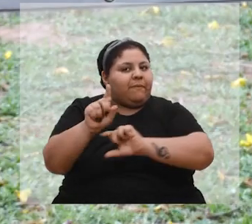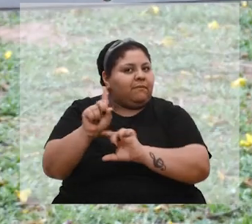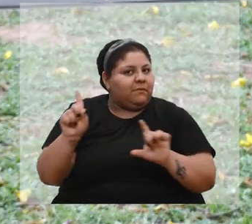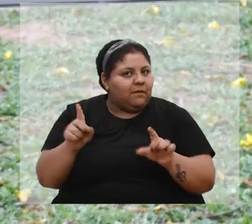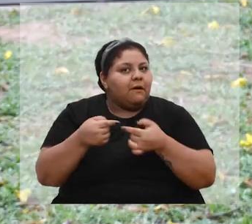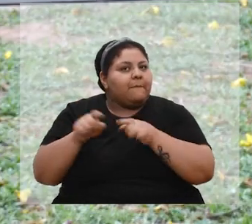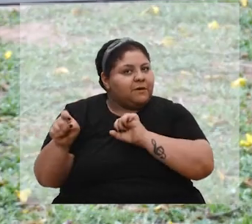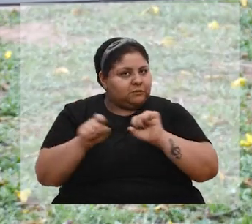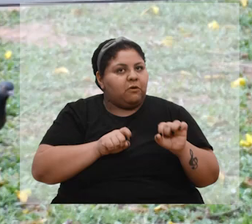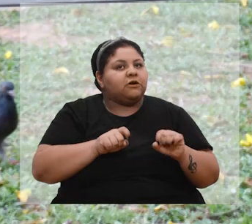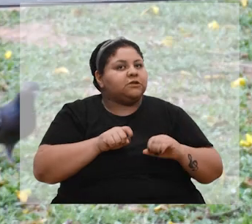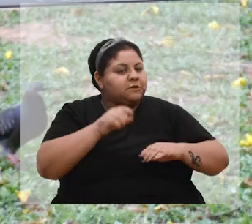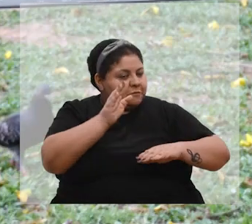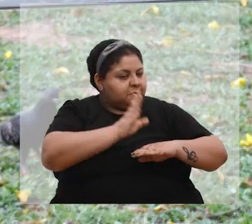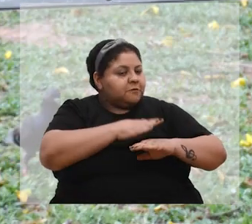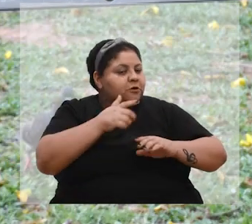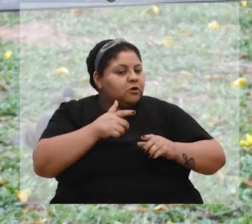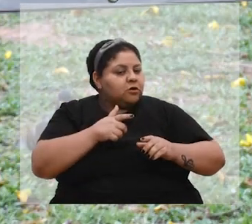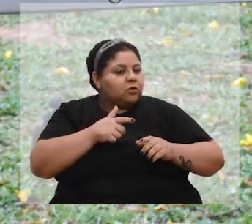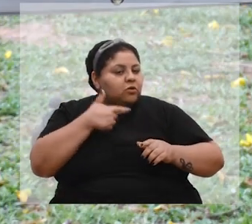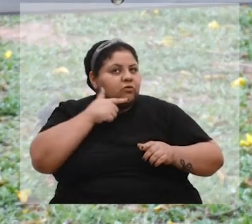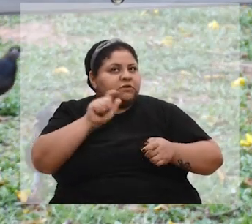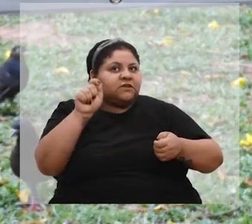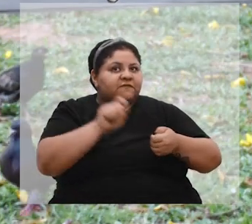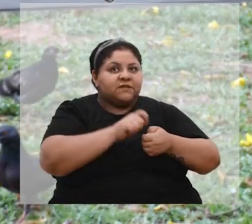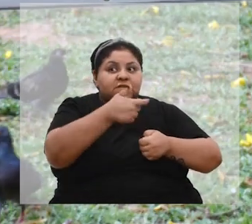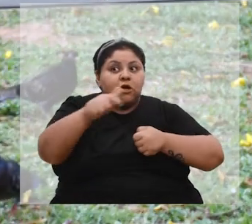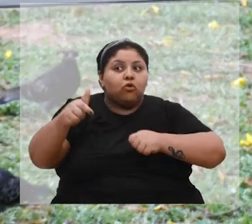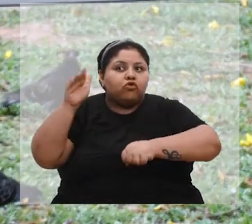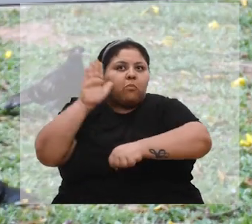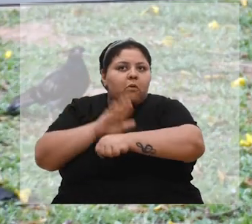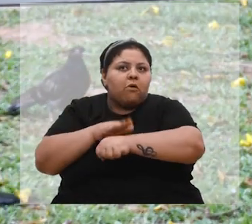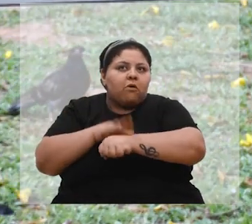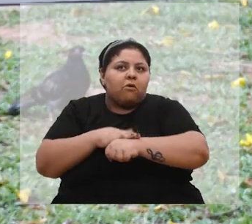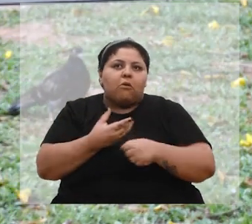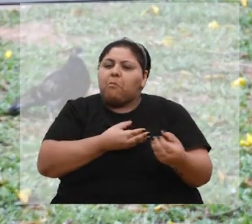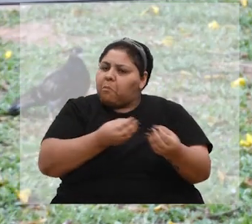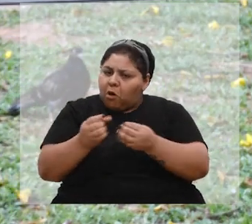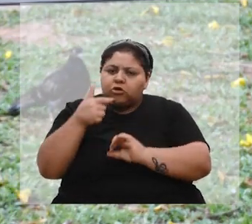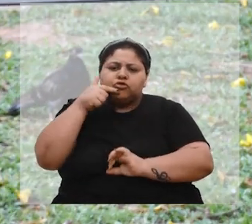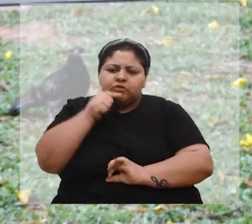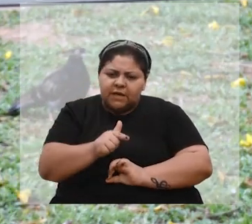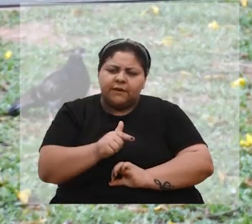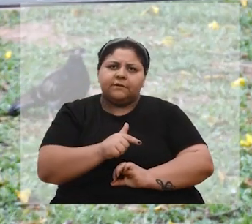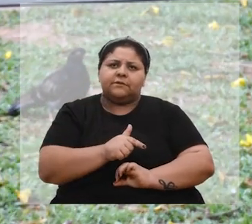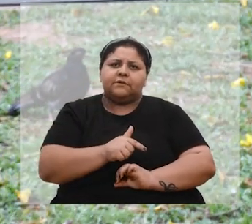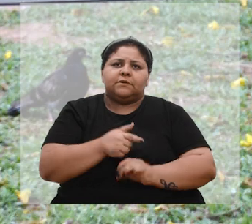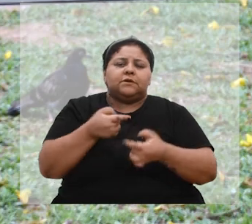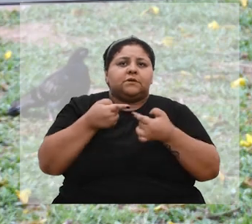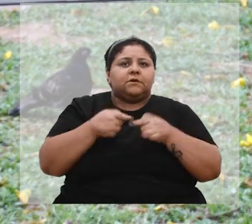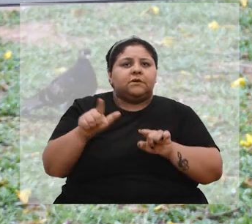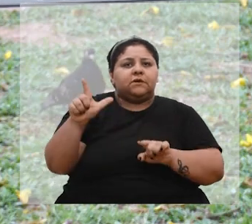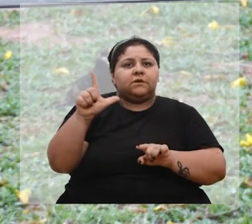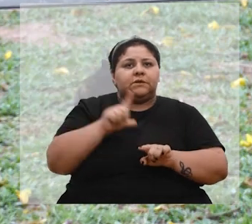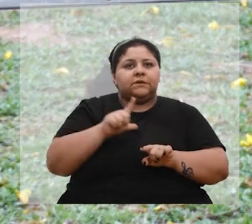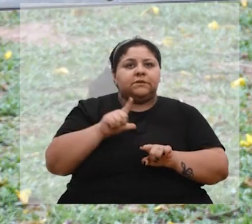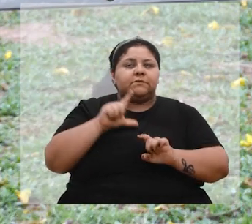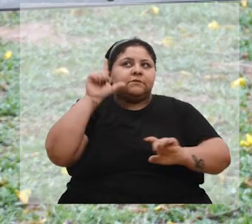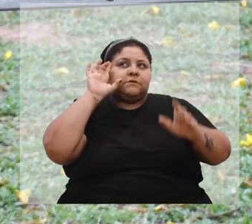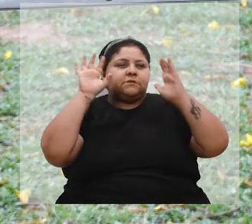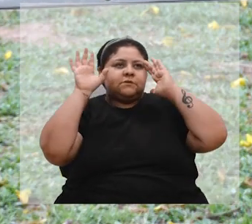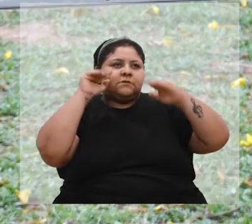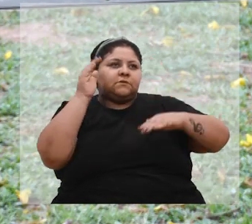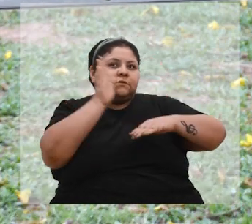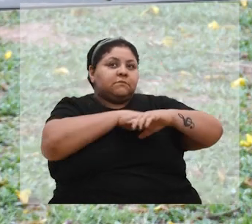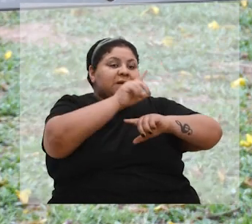para fazer tanta coisa assim. Mas dá para fazer muito mais coisas do que se já pôde fazer em outro momento. Dá para fazer muito mais coisas. Mas a gente